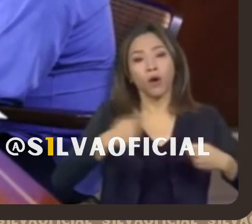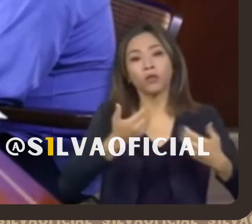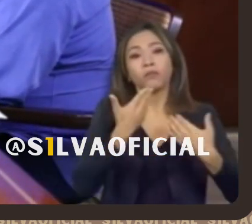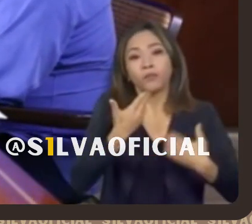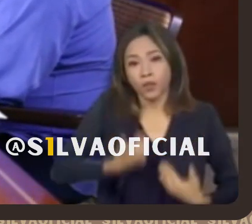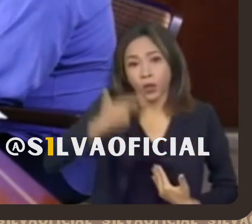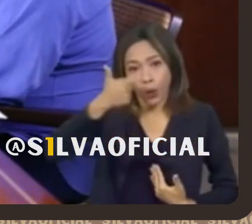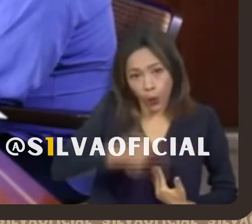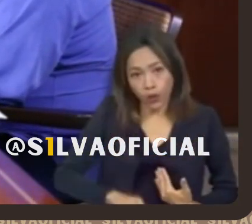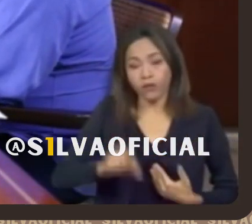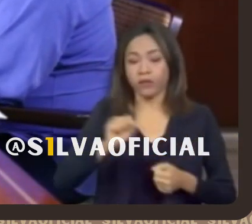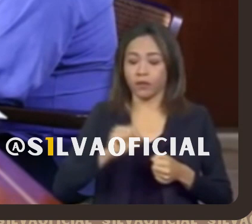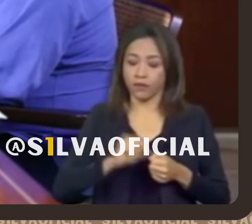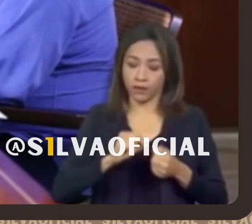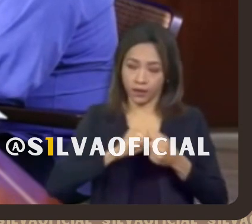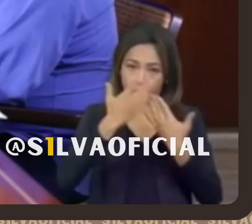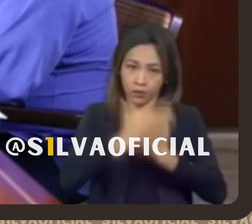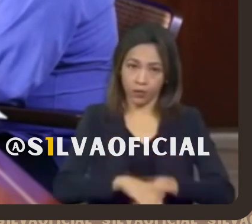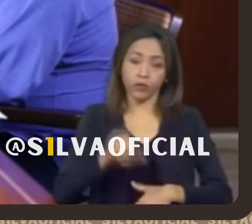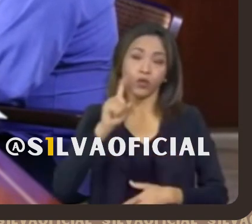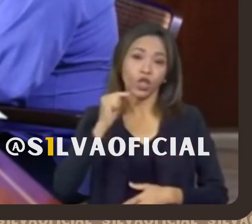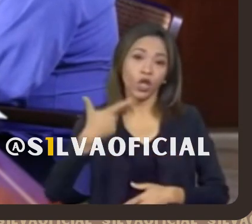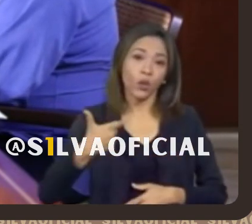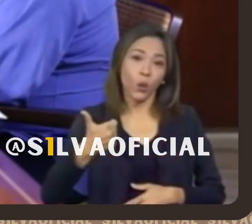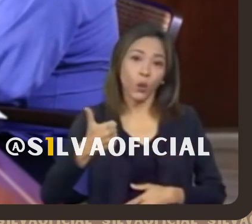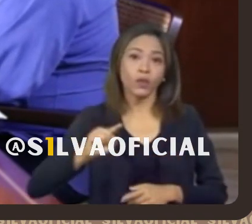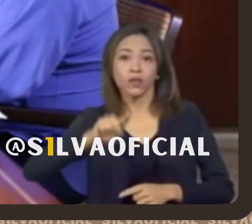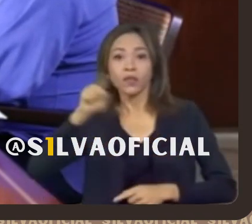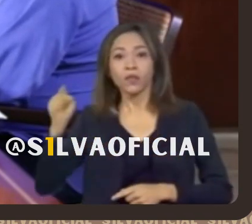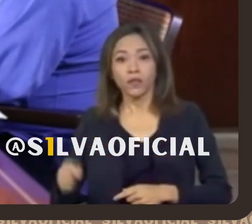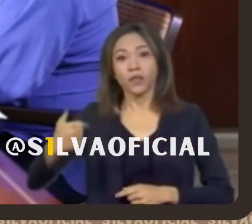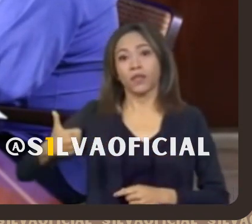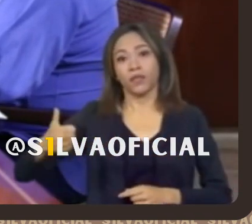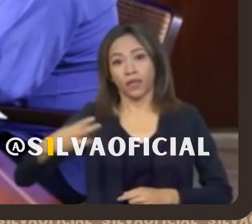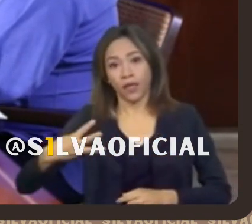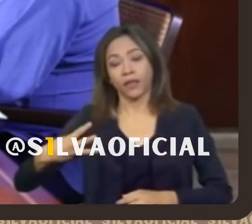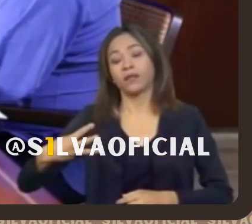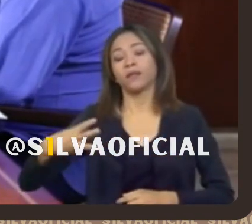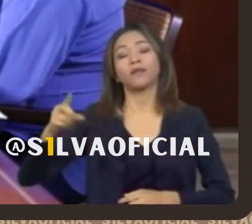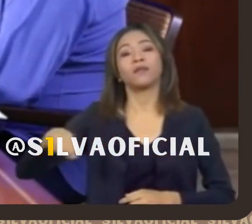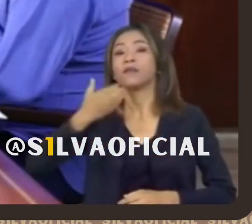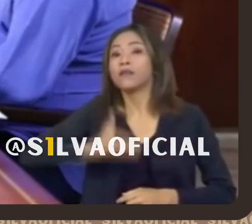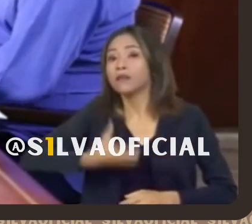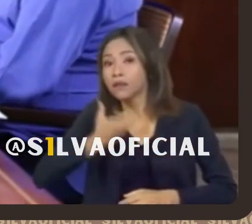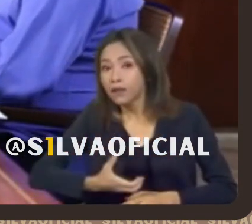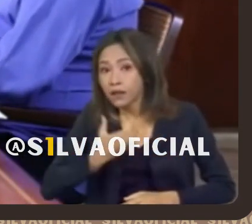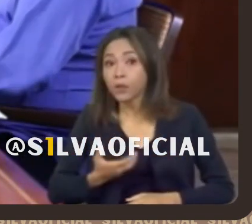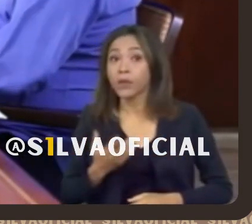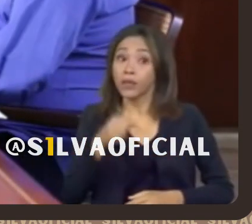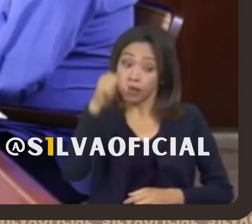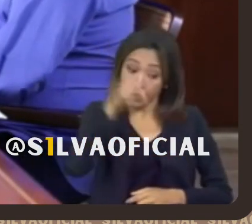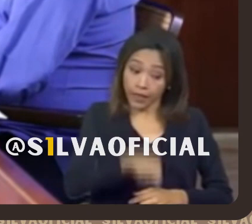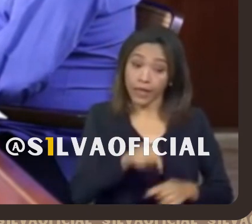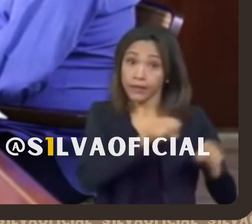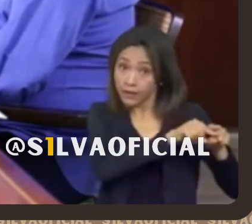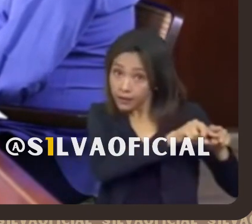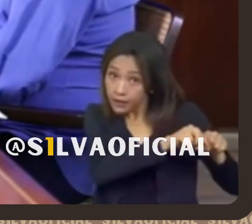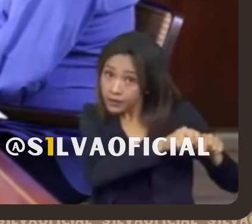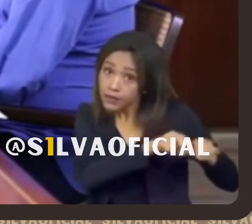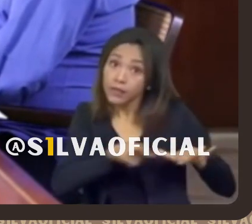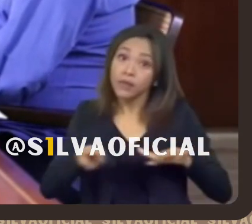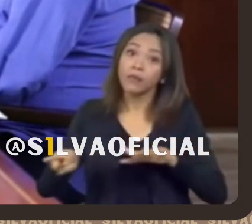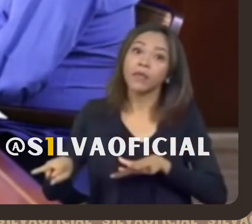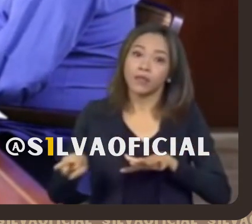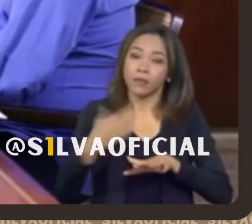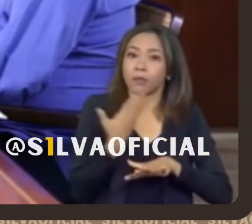12 e 13 de dezembro e terão esses cinco dias dessa semana para solicitar que será avaliado pelo Inep que é o órgão que